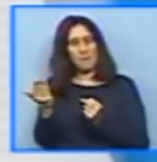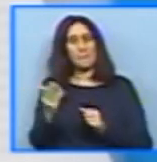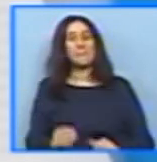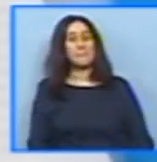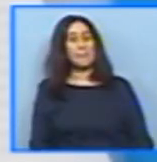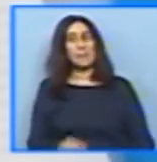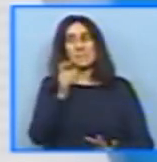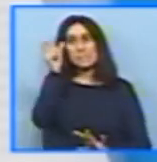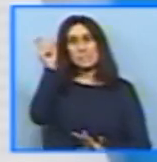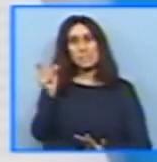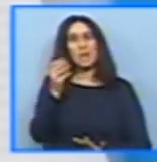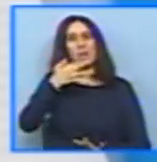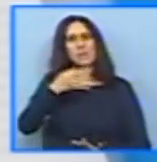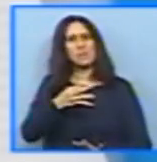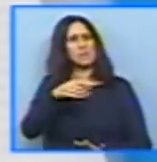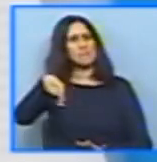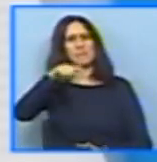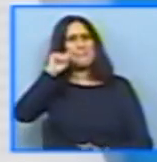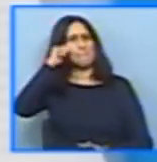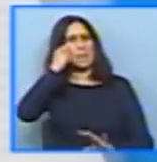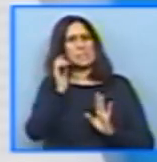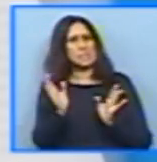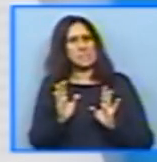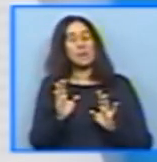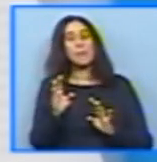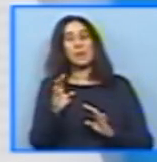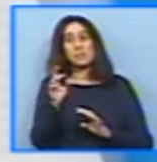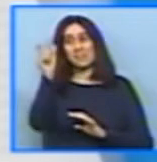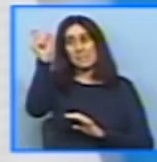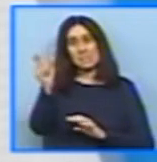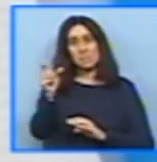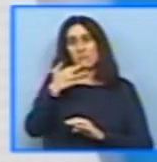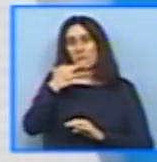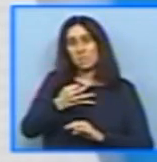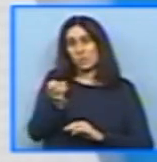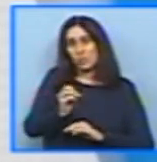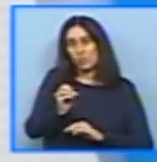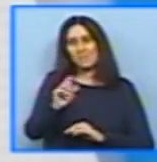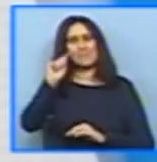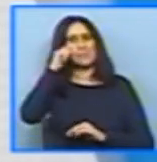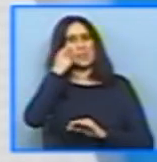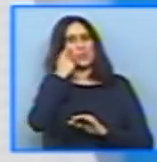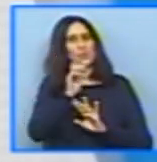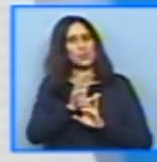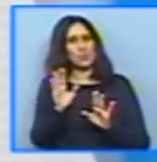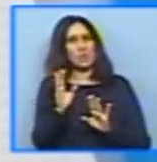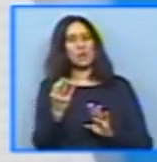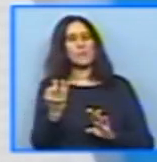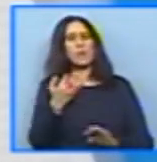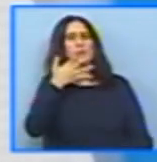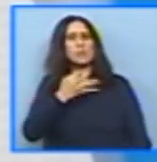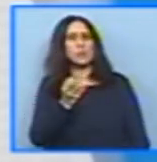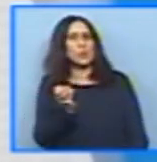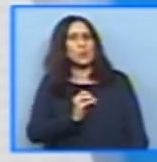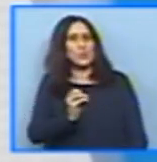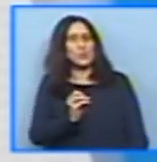acredita nele não é condenado, mas quem não acredita nele já está condenado, porque não acreditou